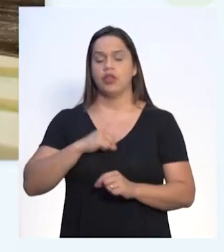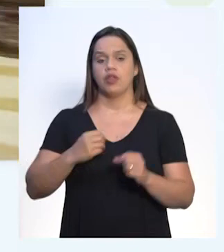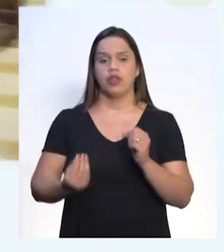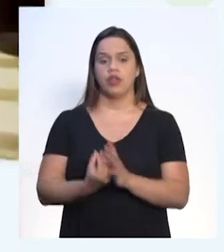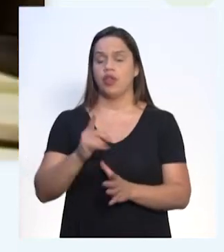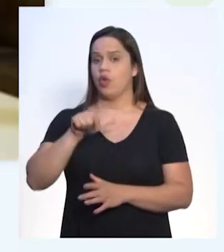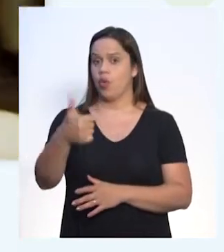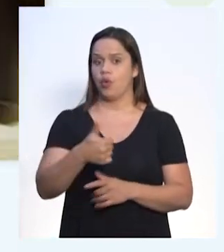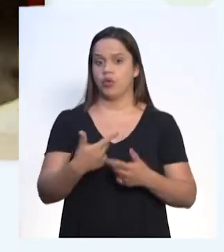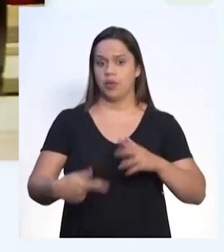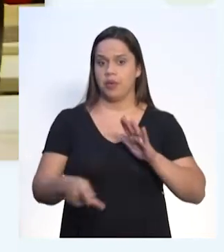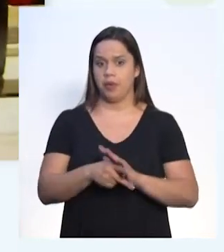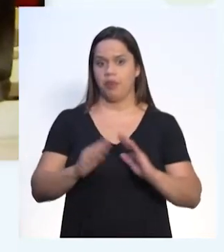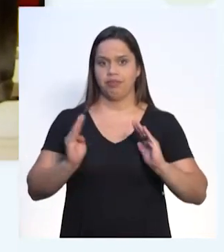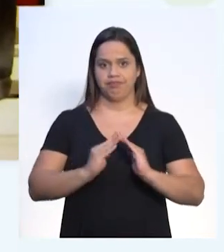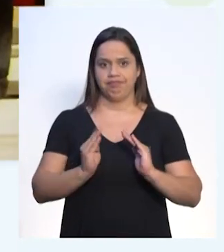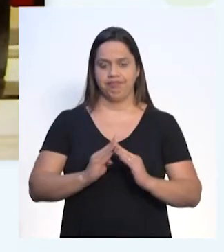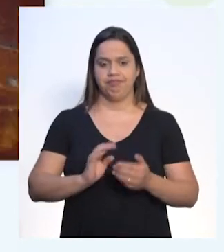objetos de casa.